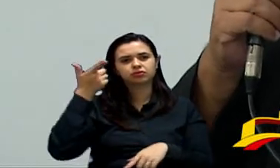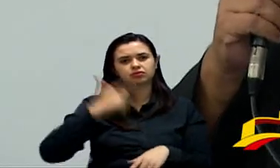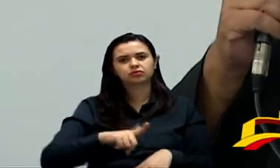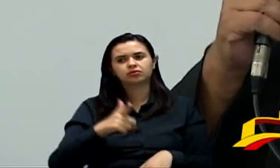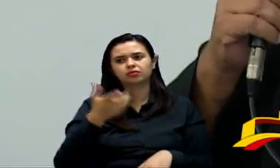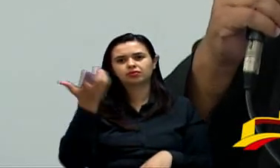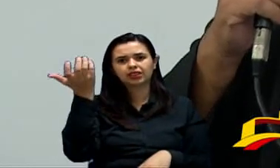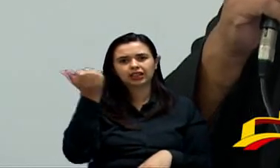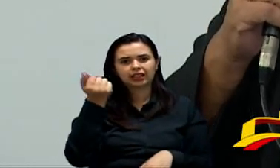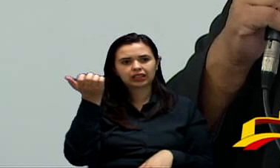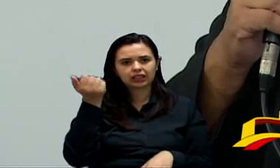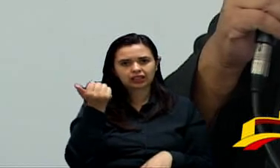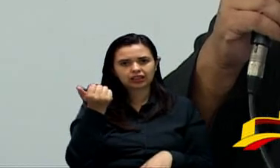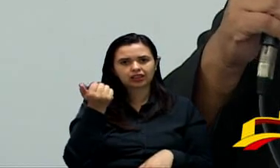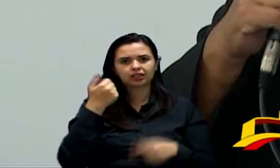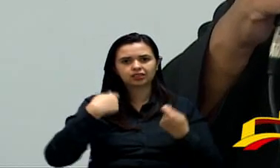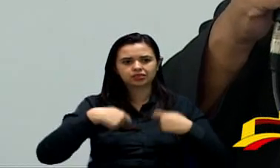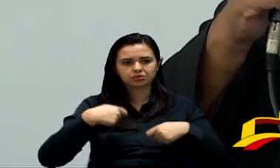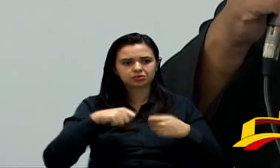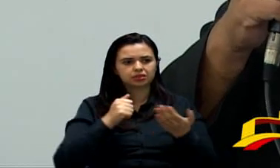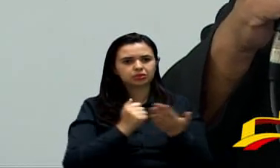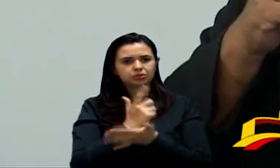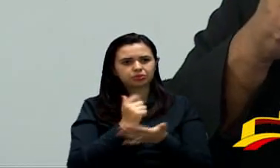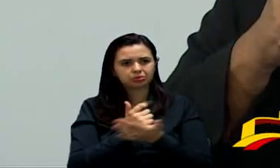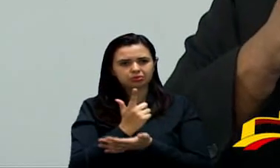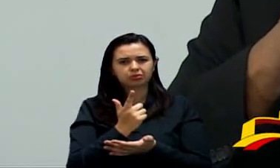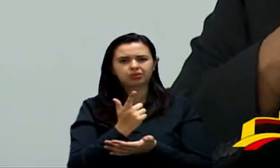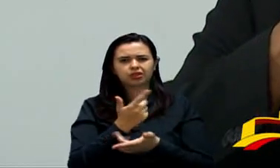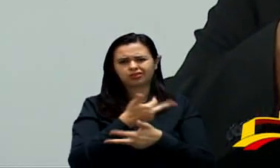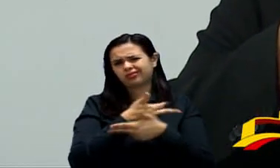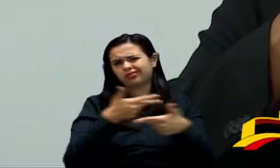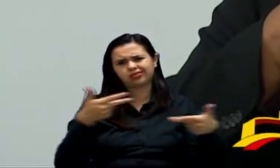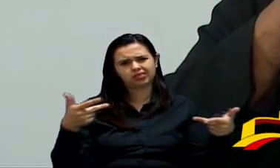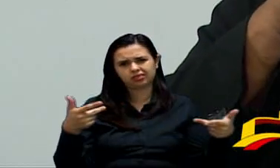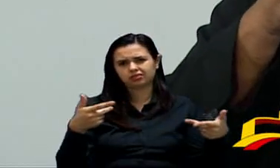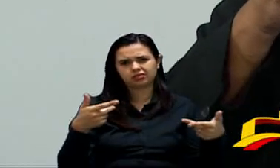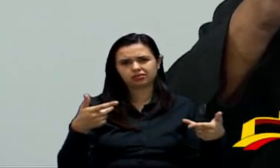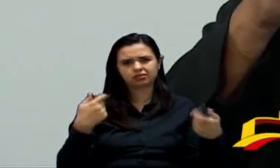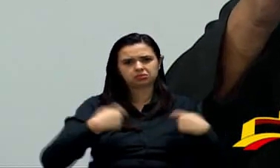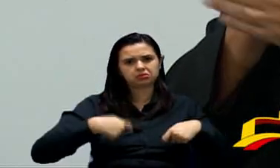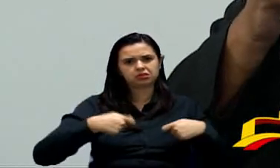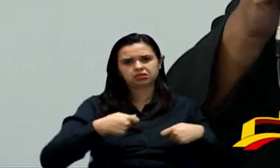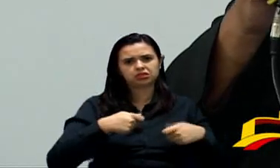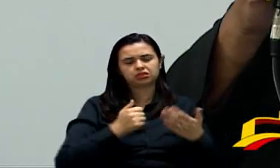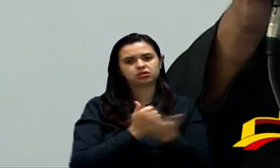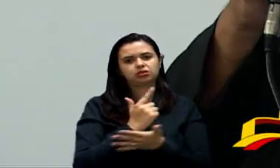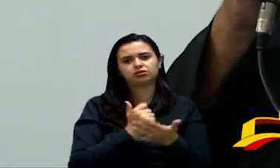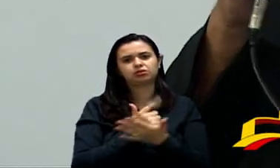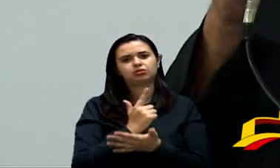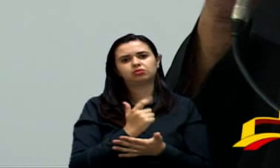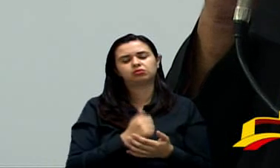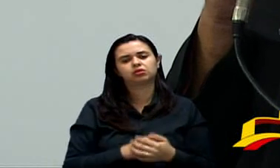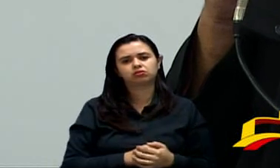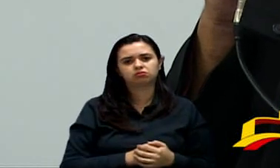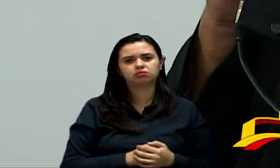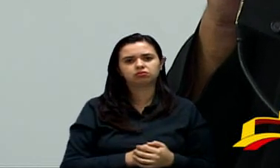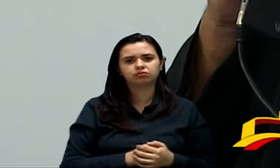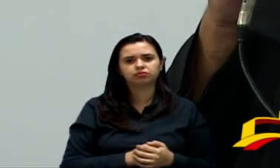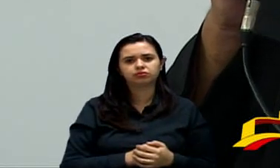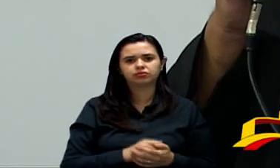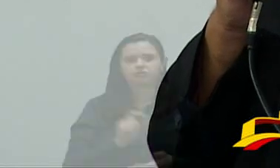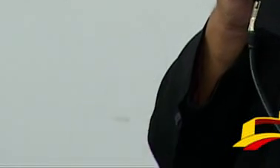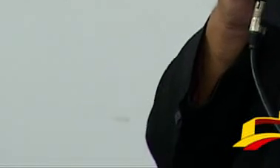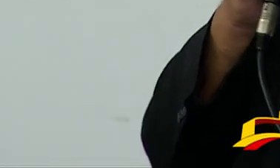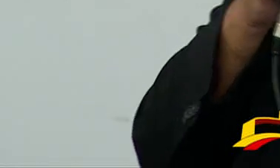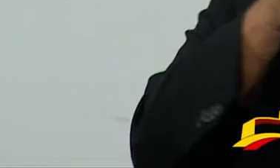literal, pessoa sonda também, outros materiais, outros insumos. Eu queria saber, quem que pediu a primeira palavra?